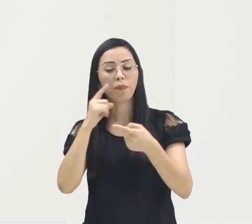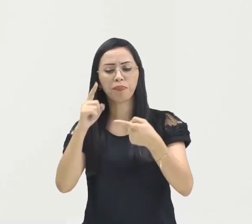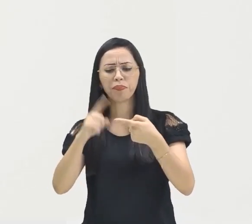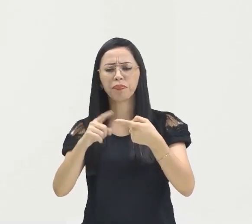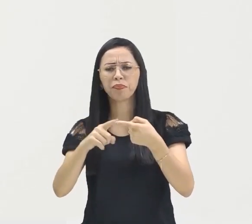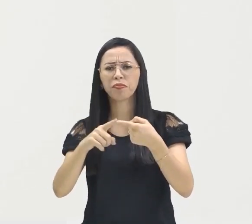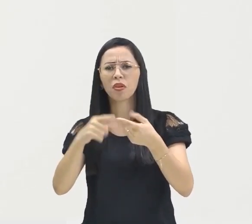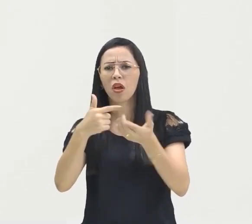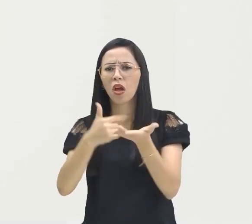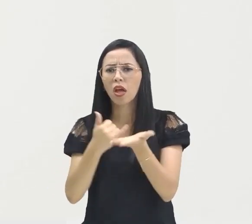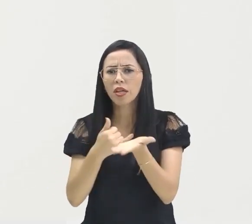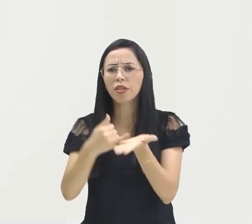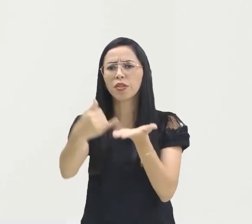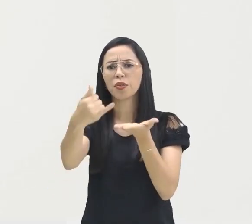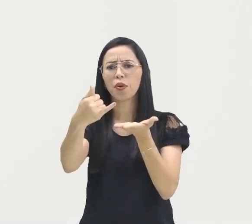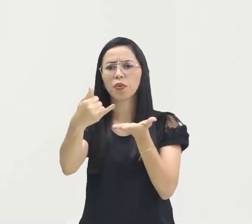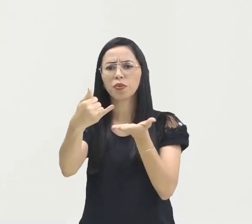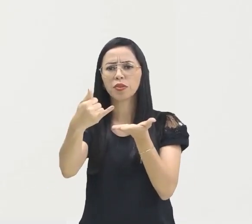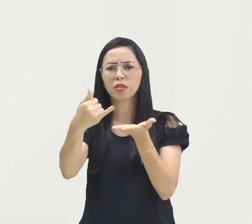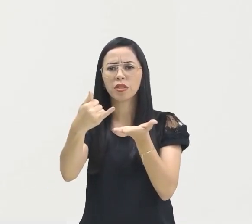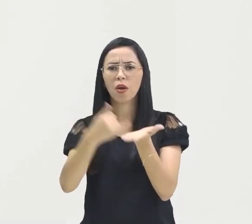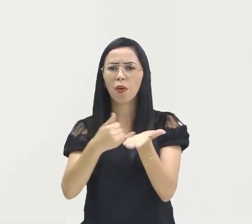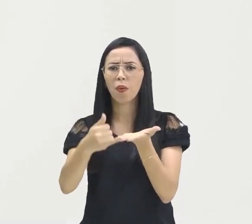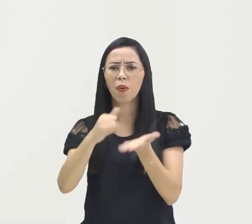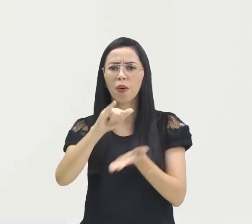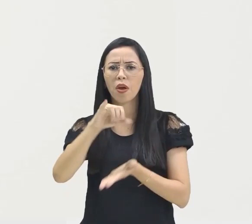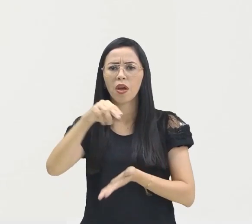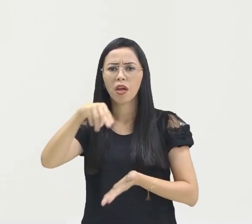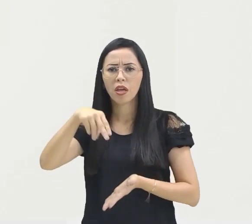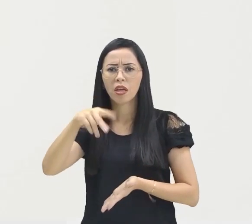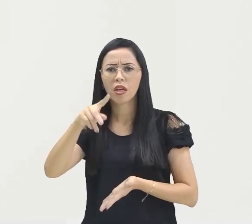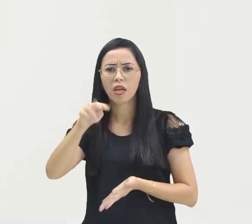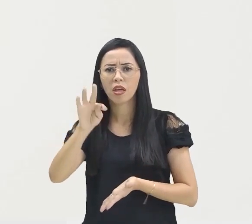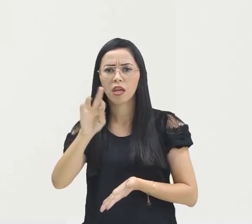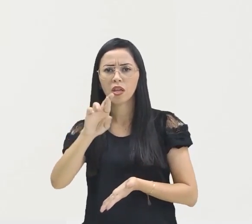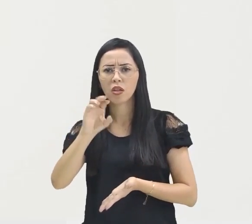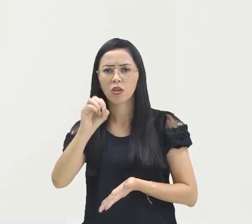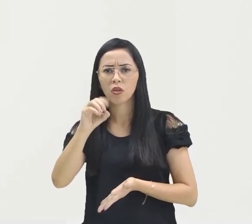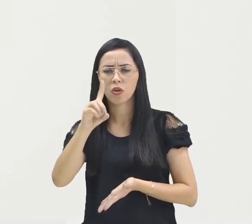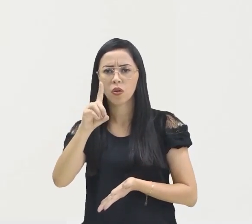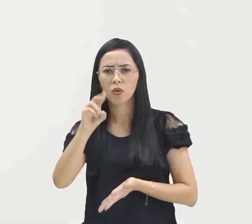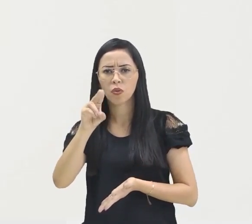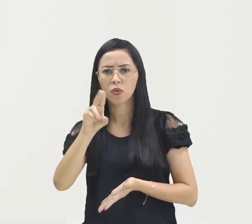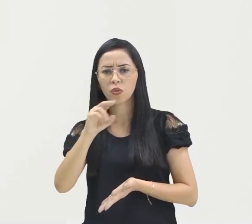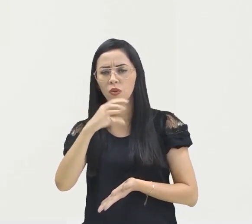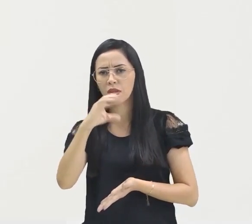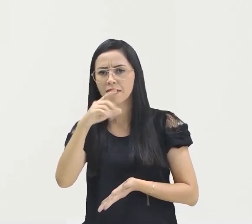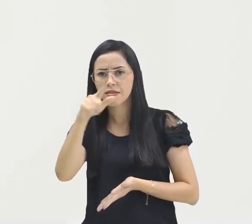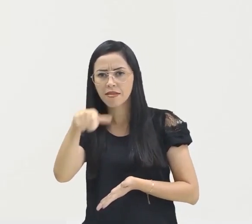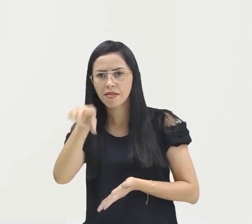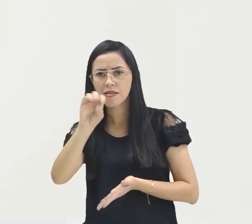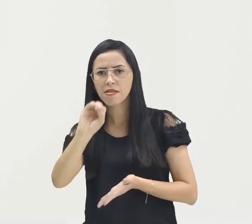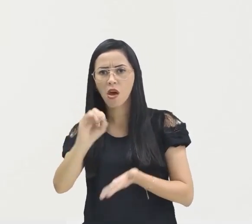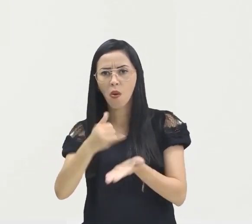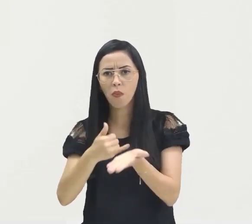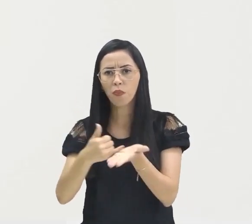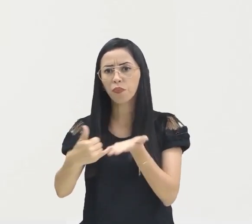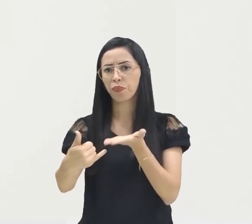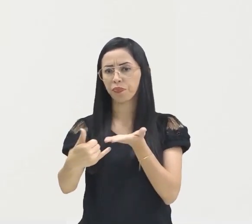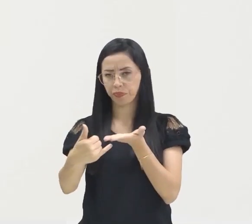um pouco assim, dar uma... Um inicial para quem vai ler o texto de vocês sobre o